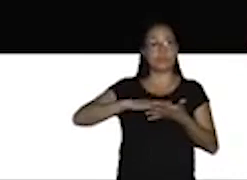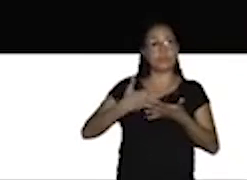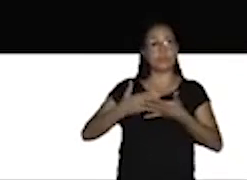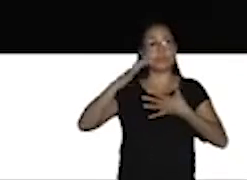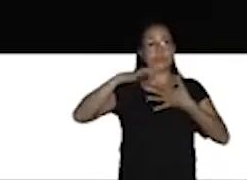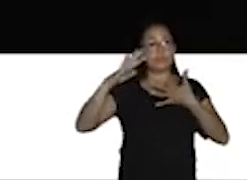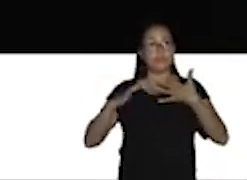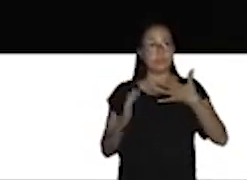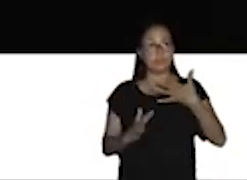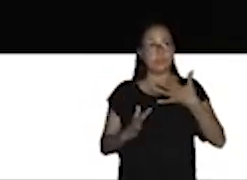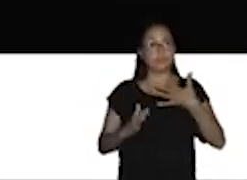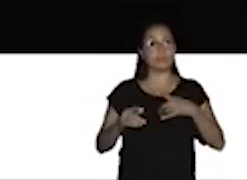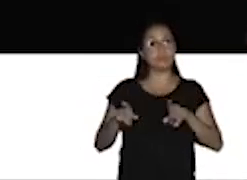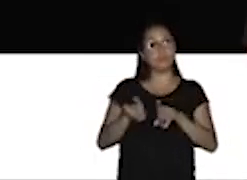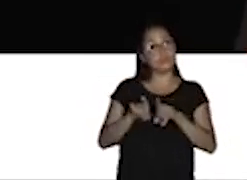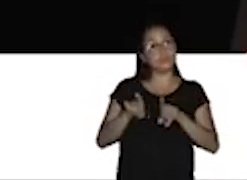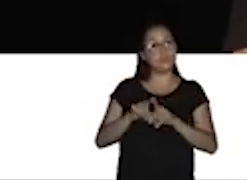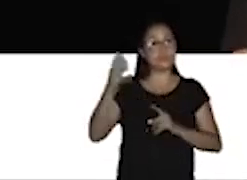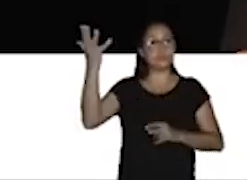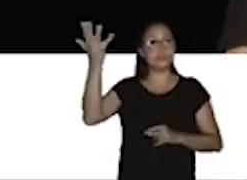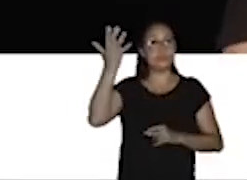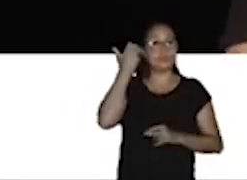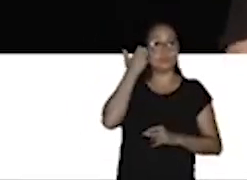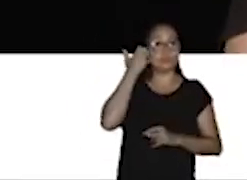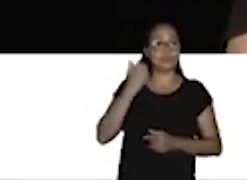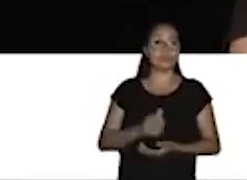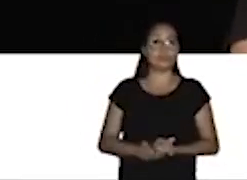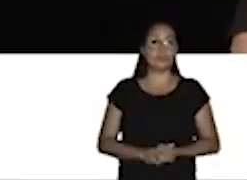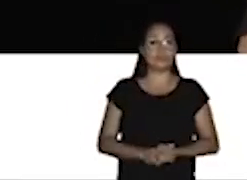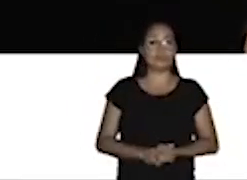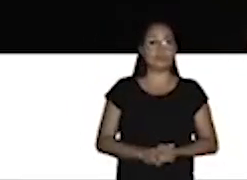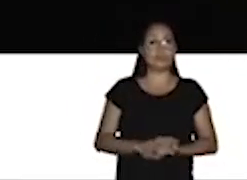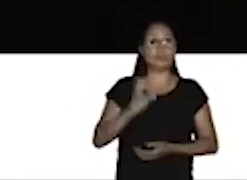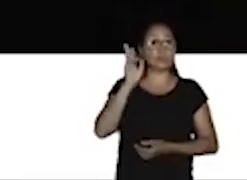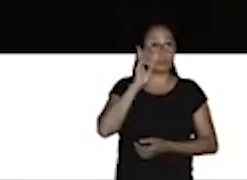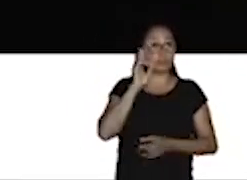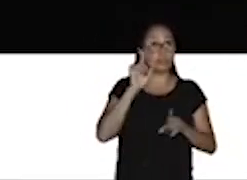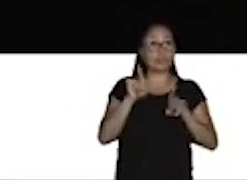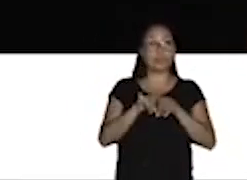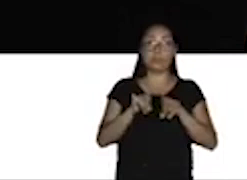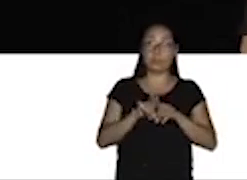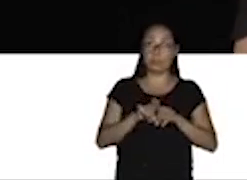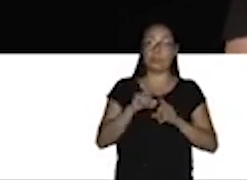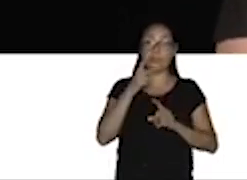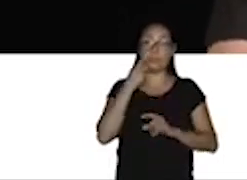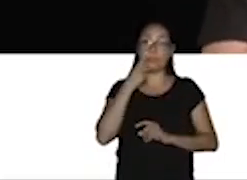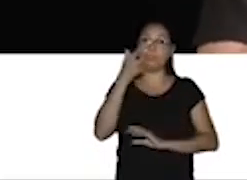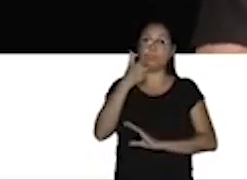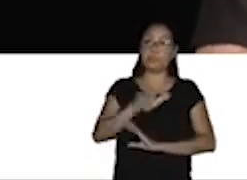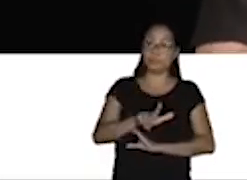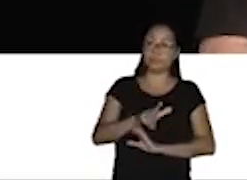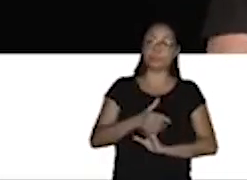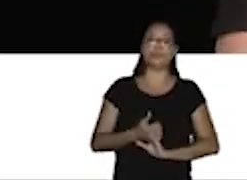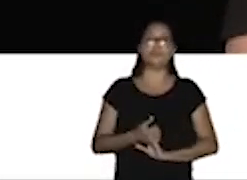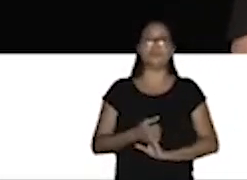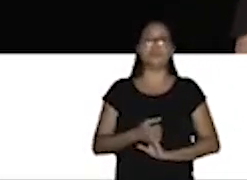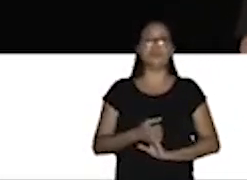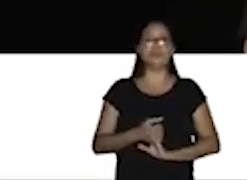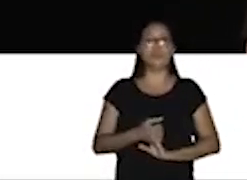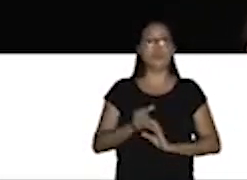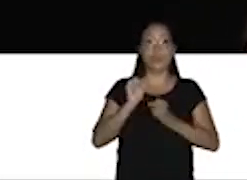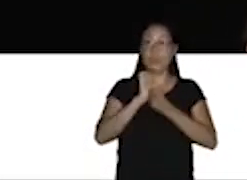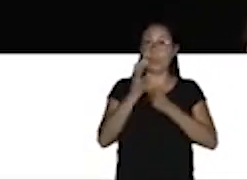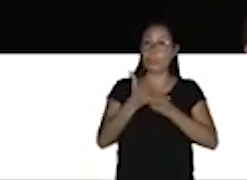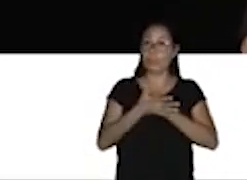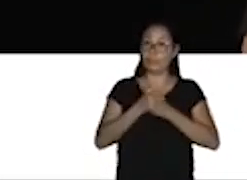tradução simultânea para Libras e também a audiodescrição. Lembrando, né, sublinhando e reafirmando as palavras do Miraldi, a pandemia